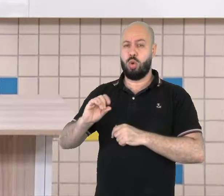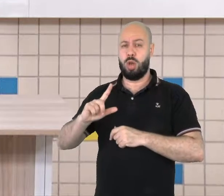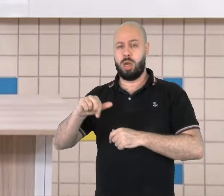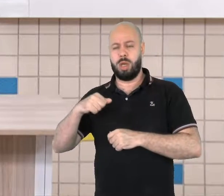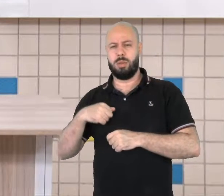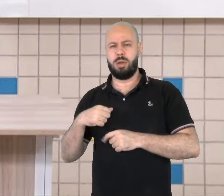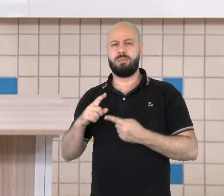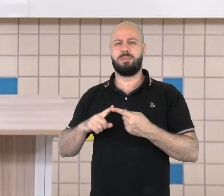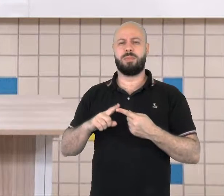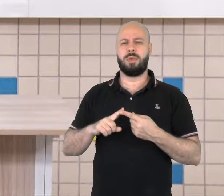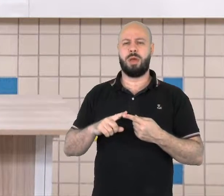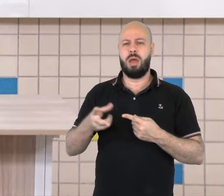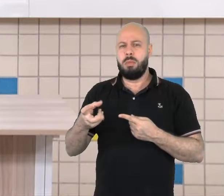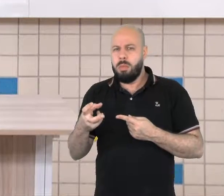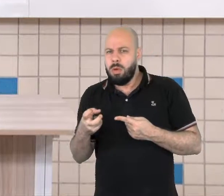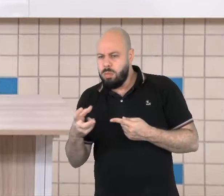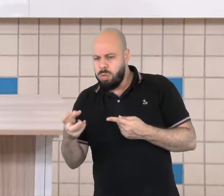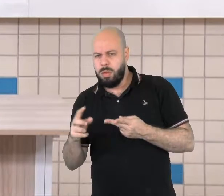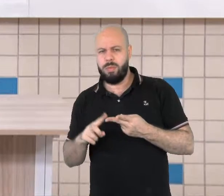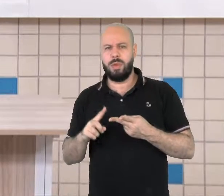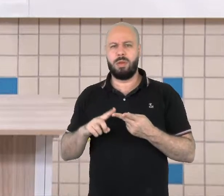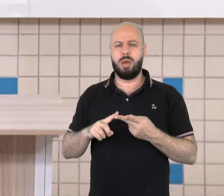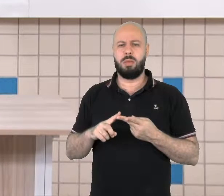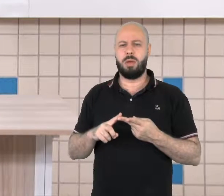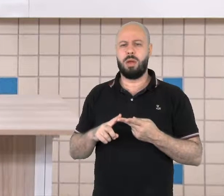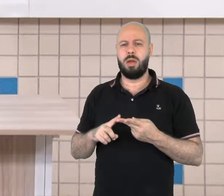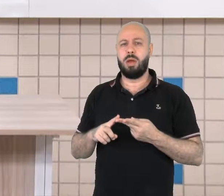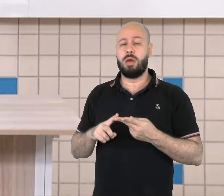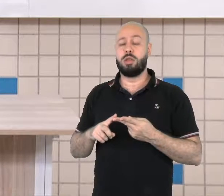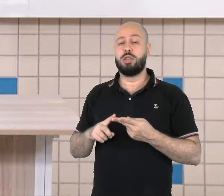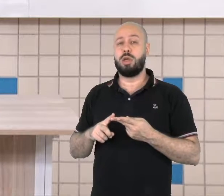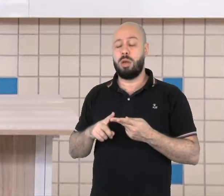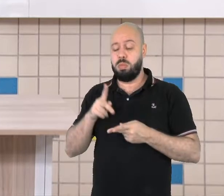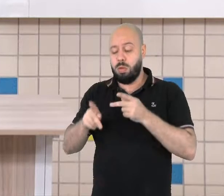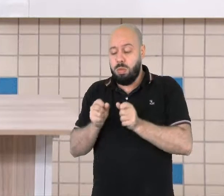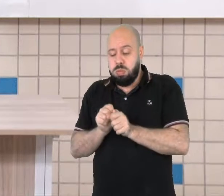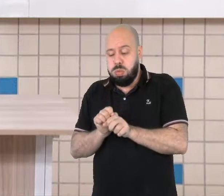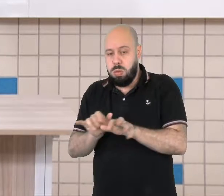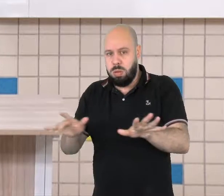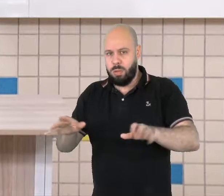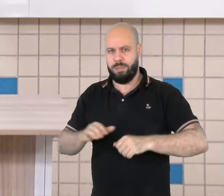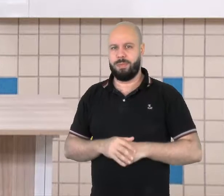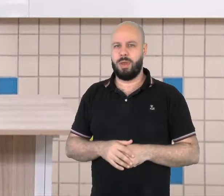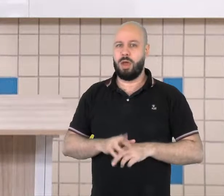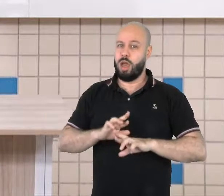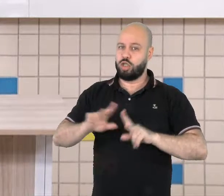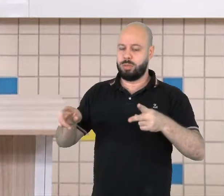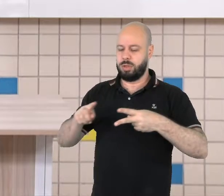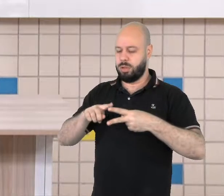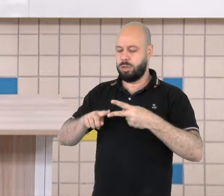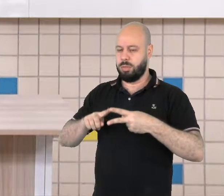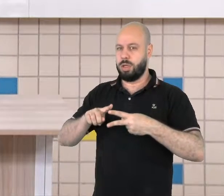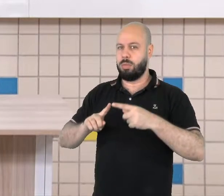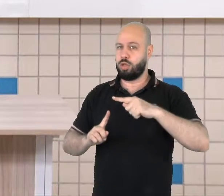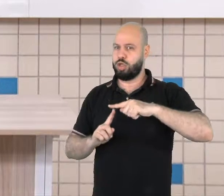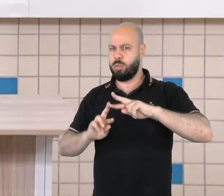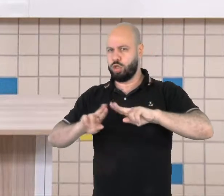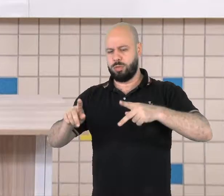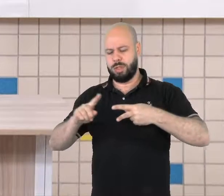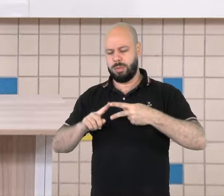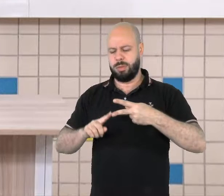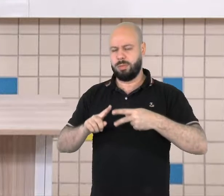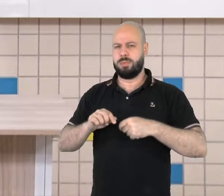Colônia de exploração e colônia de povoamento, que também tem uma grande diferença entre os dois tipos de